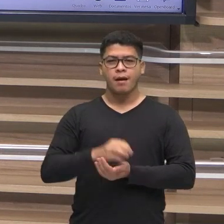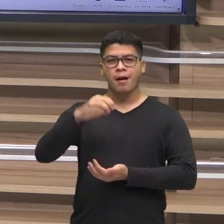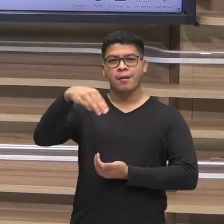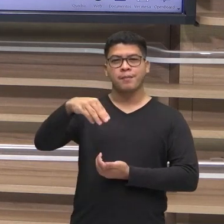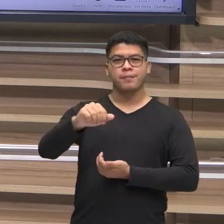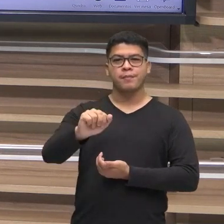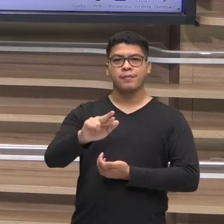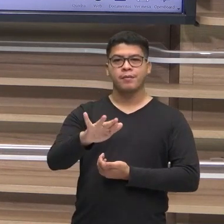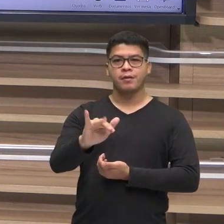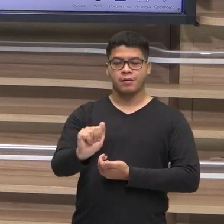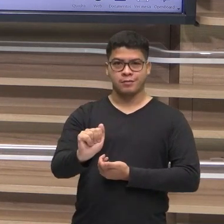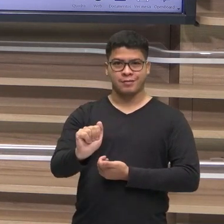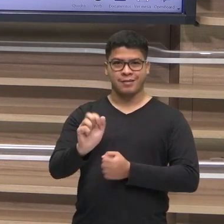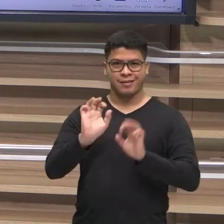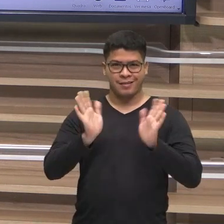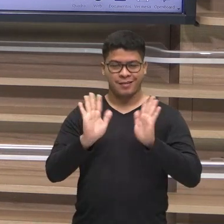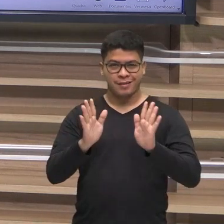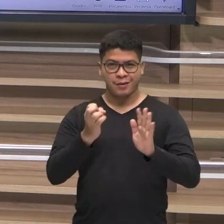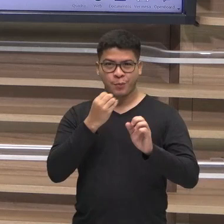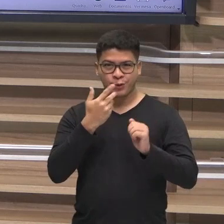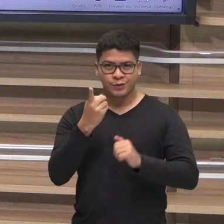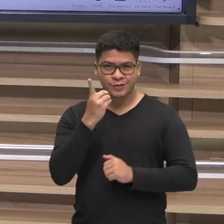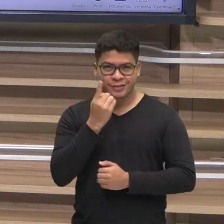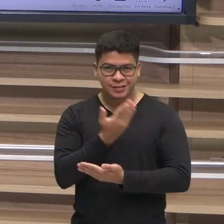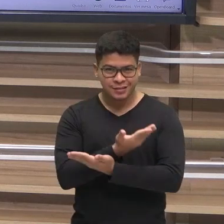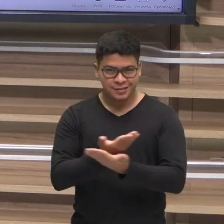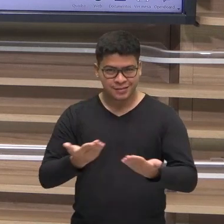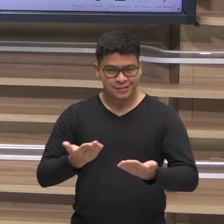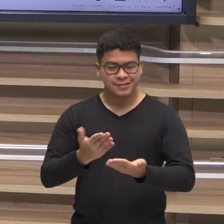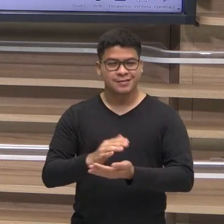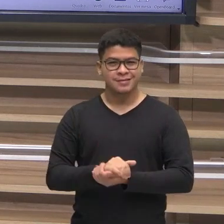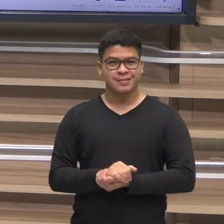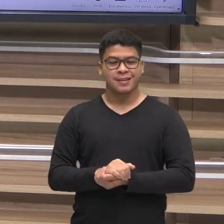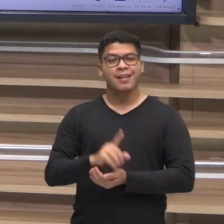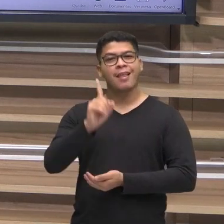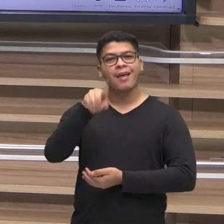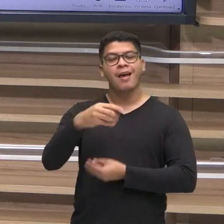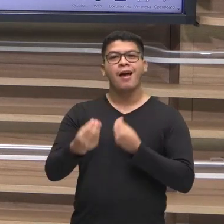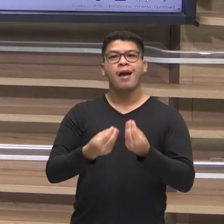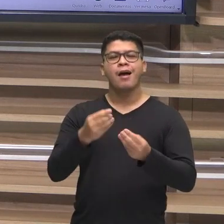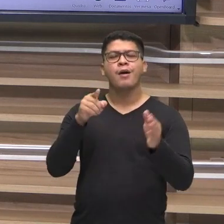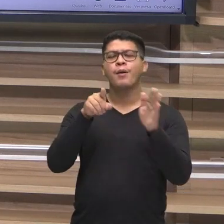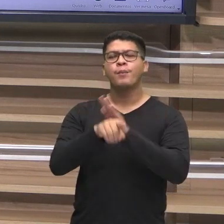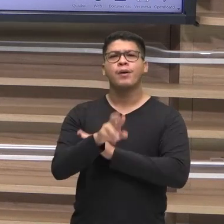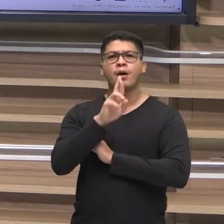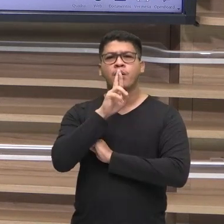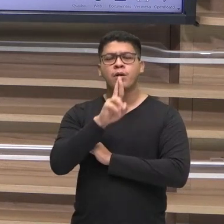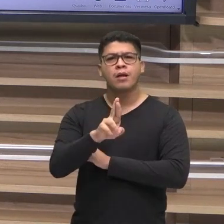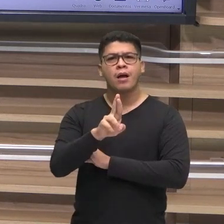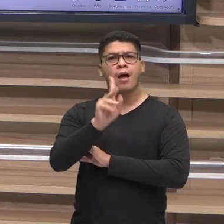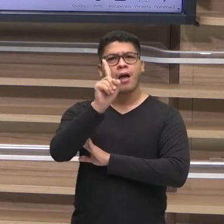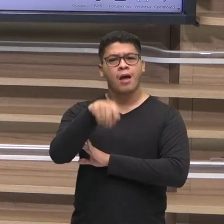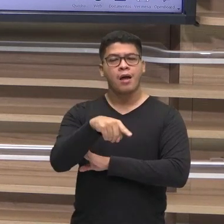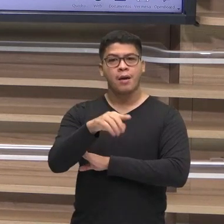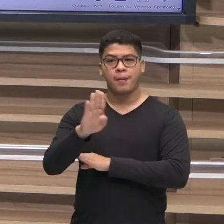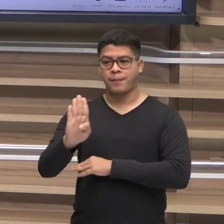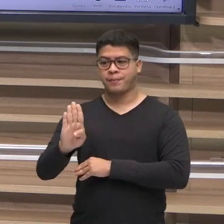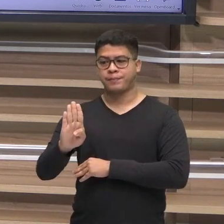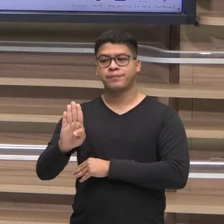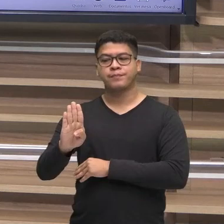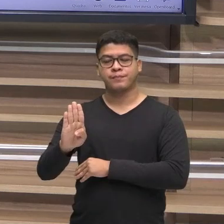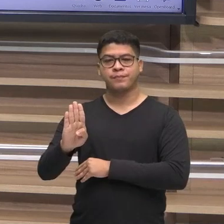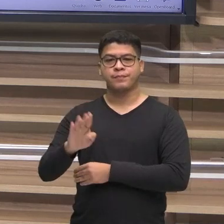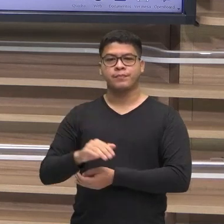Maria. Hello, Maria. Good morning. Maria acha que a questão da número 5 é a letra D, letter D, não